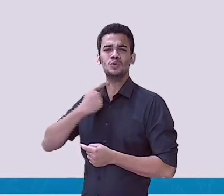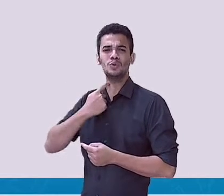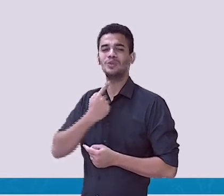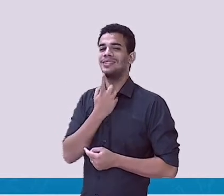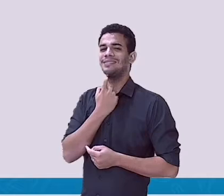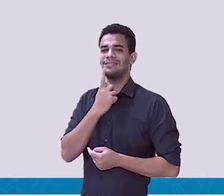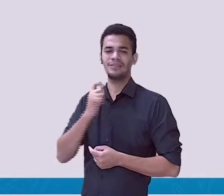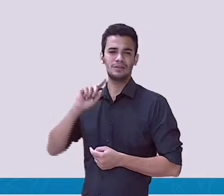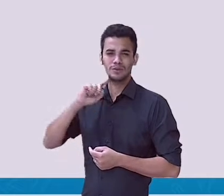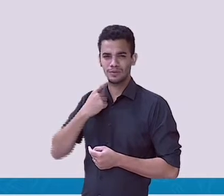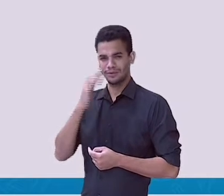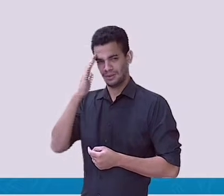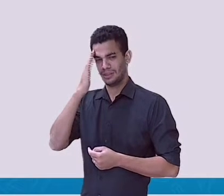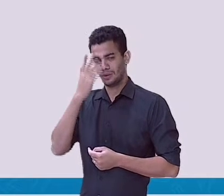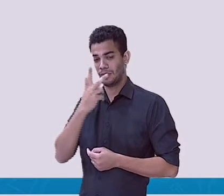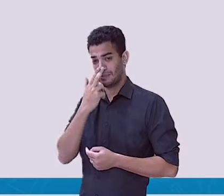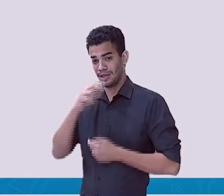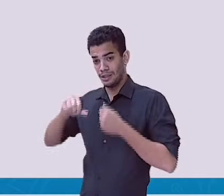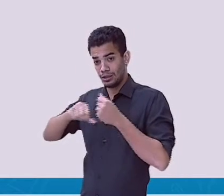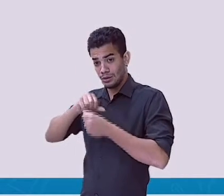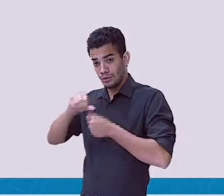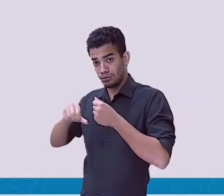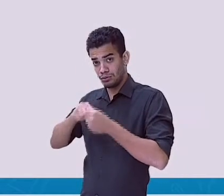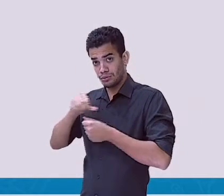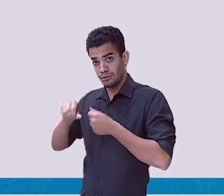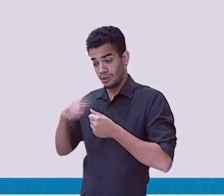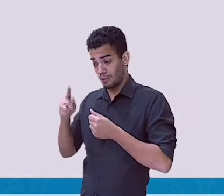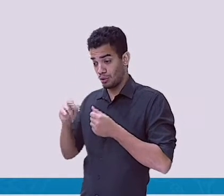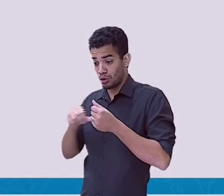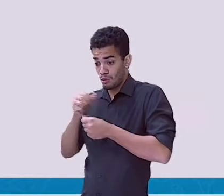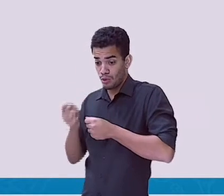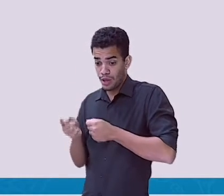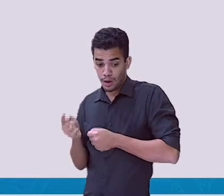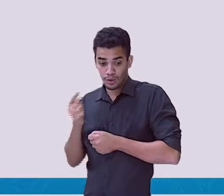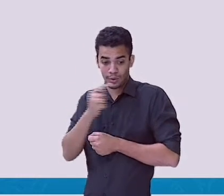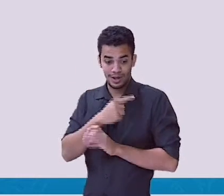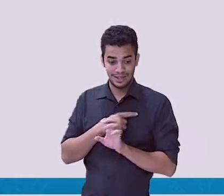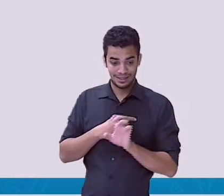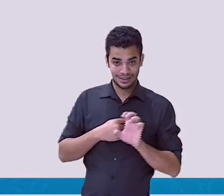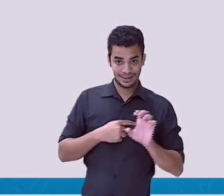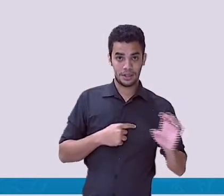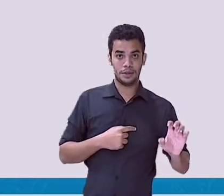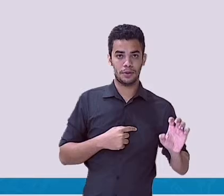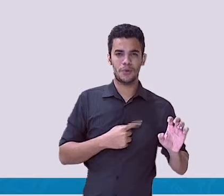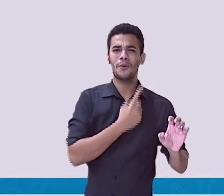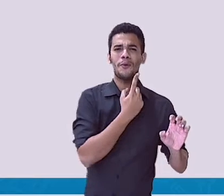o ventrículo esquerdo. Do ventrículo esquerdo, ele vai para o átrio direito e